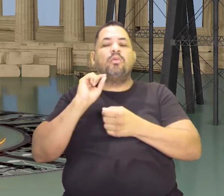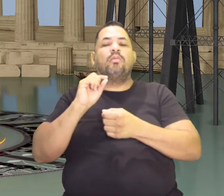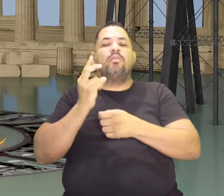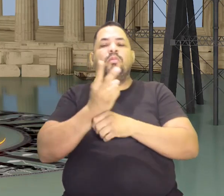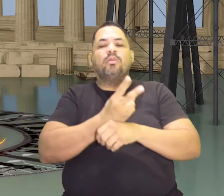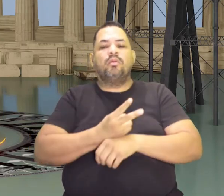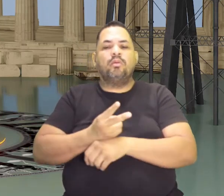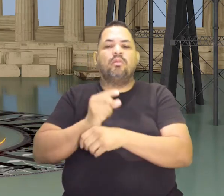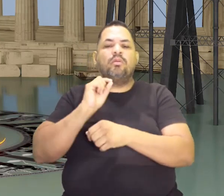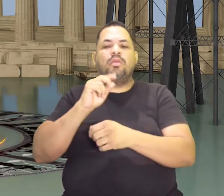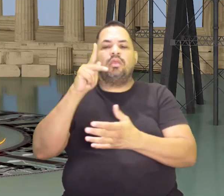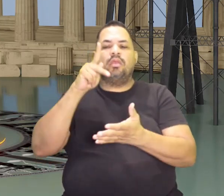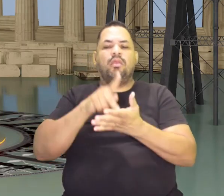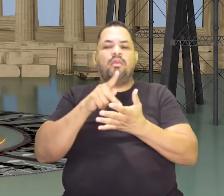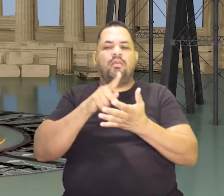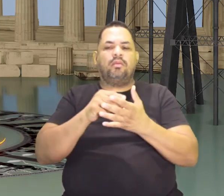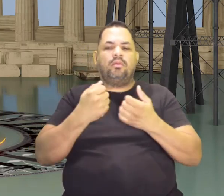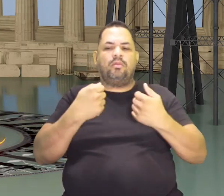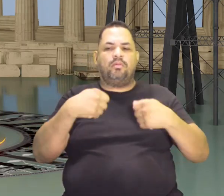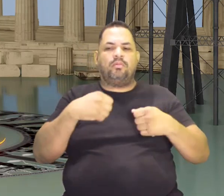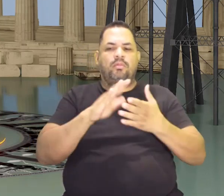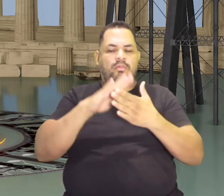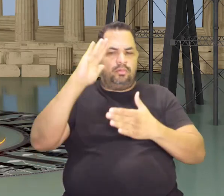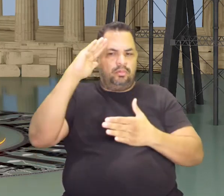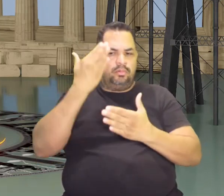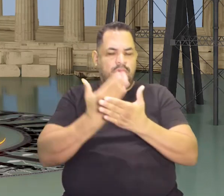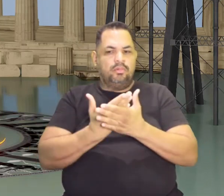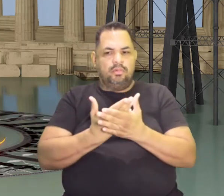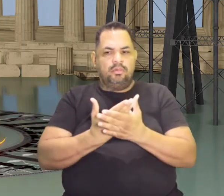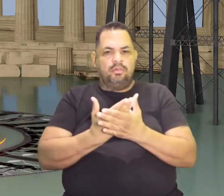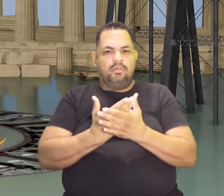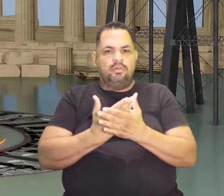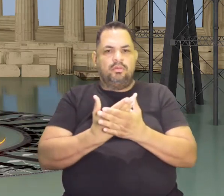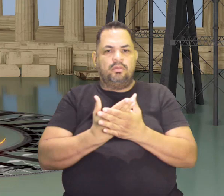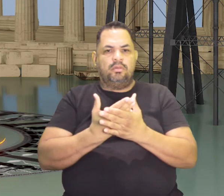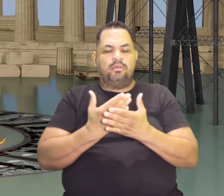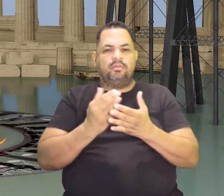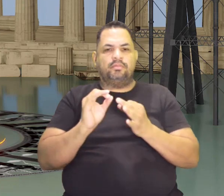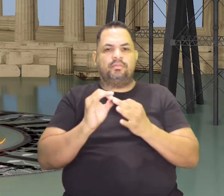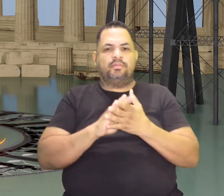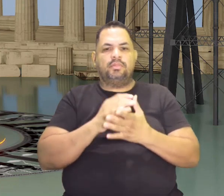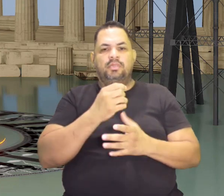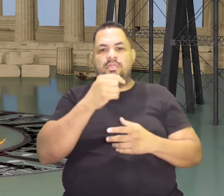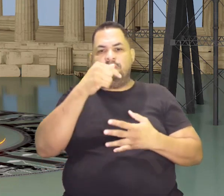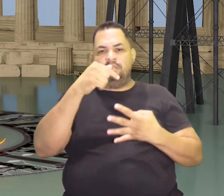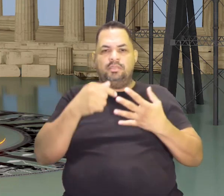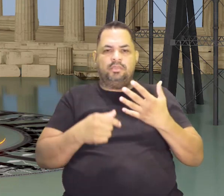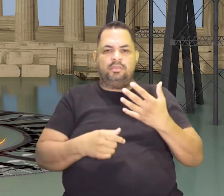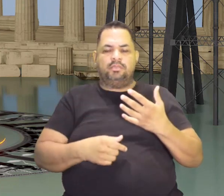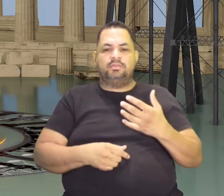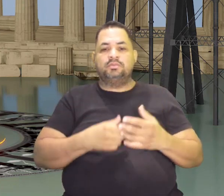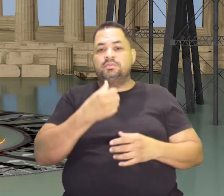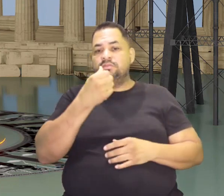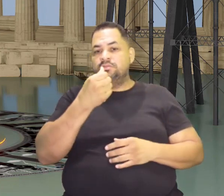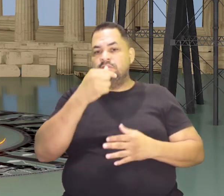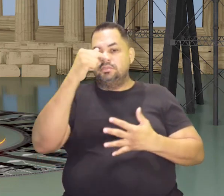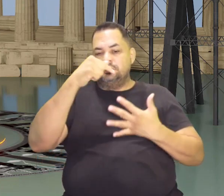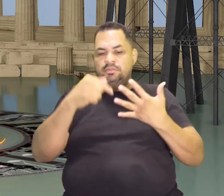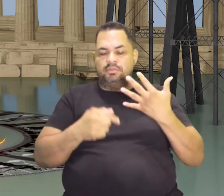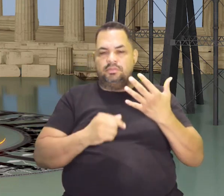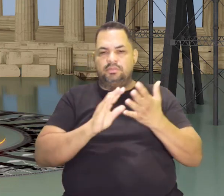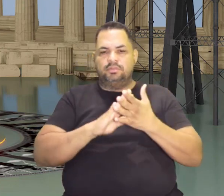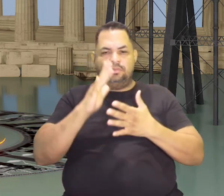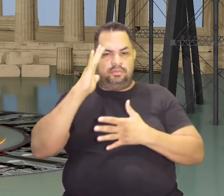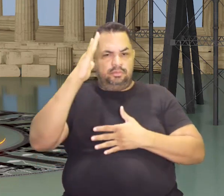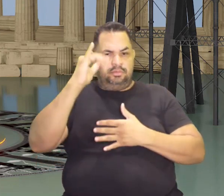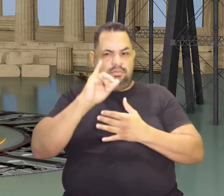do que é conhecível, do que você pode acreditar ou não. Então ele coloca 6 questões aí da teoria dos ídolos. Vamos